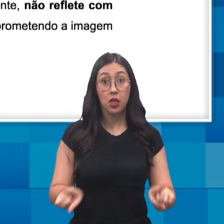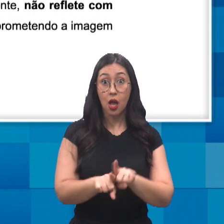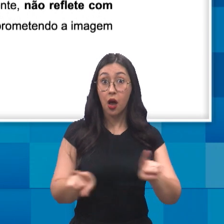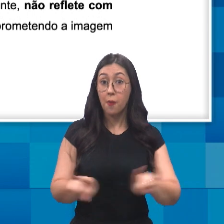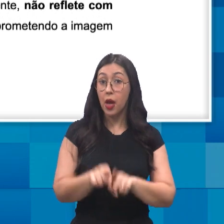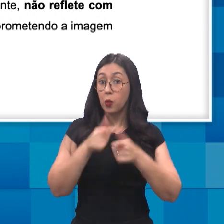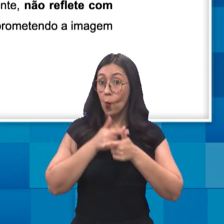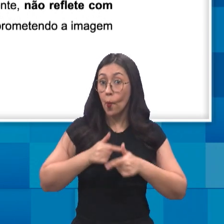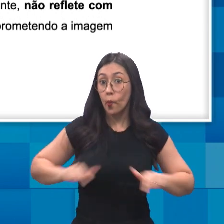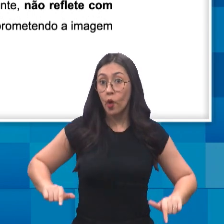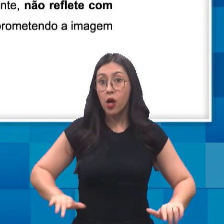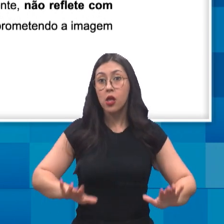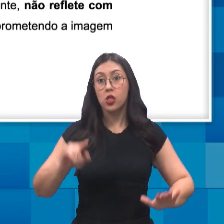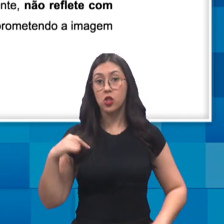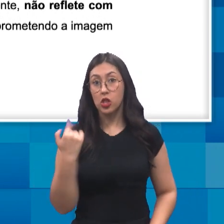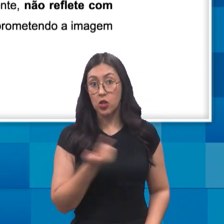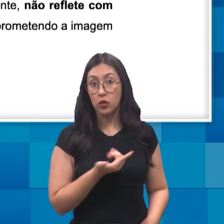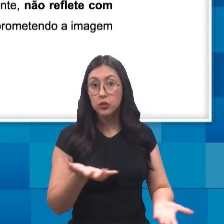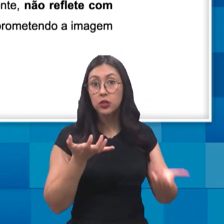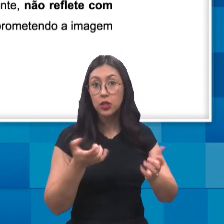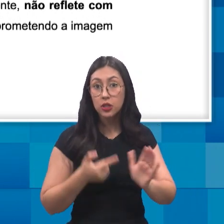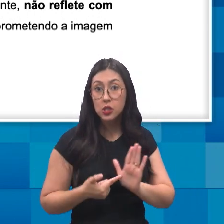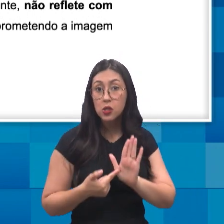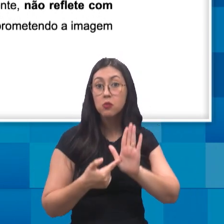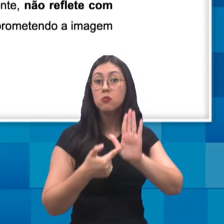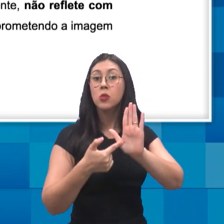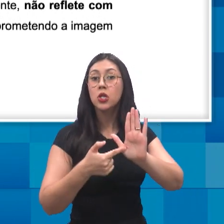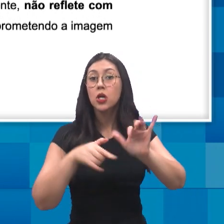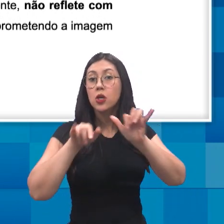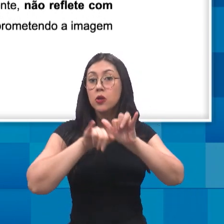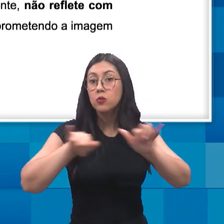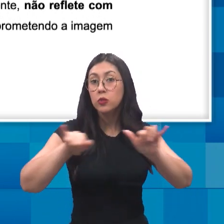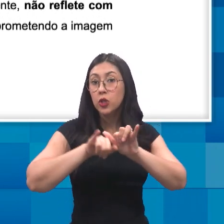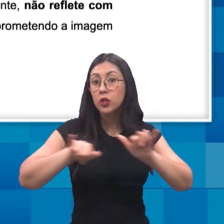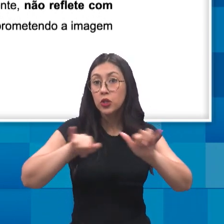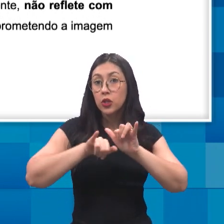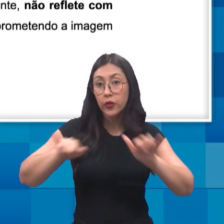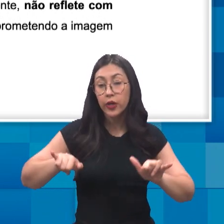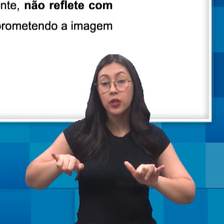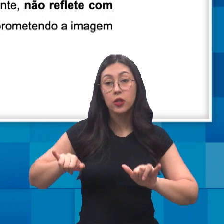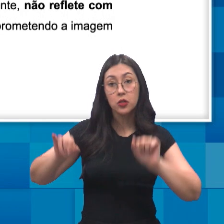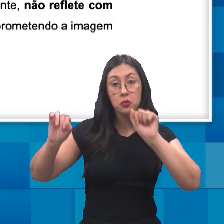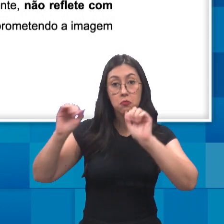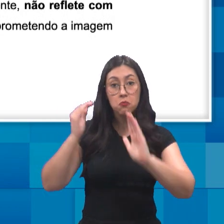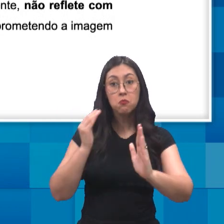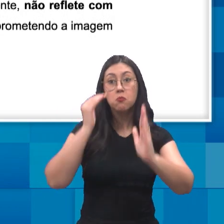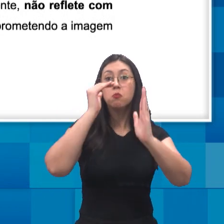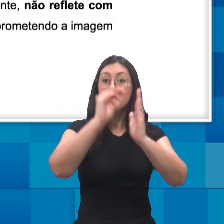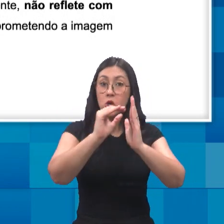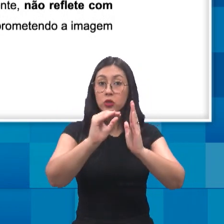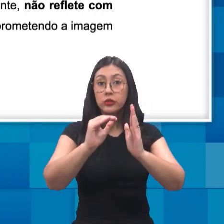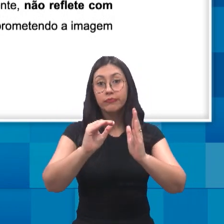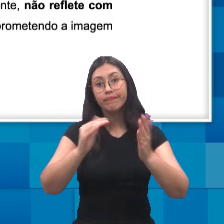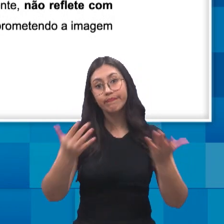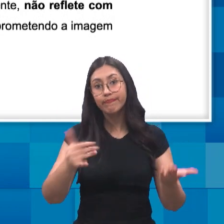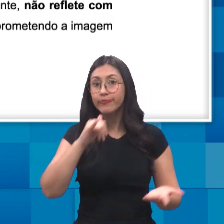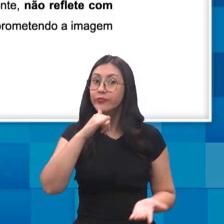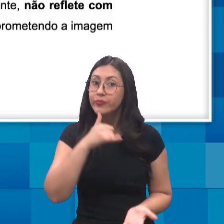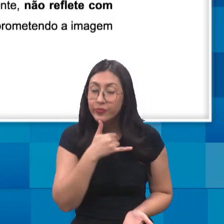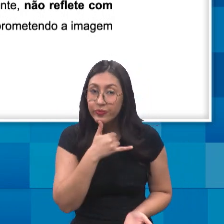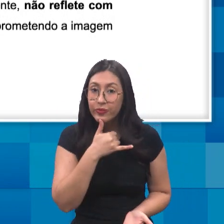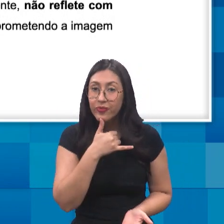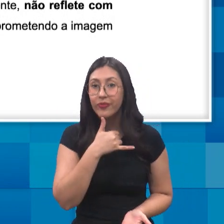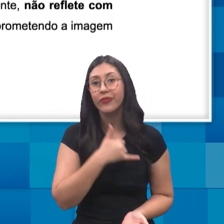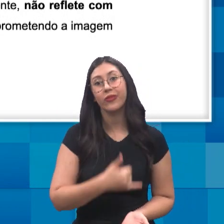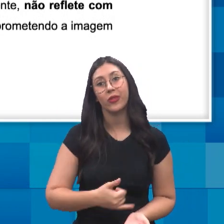meio desta apresentar notificação formal acerca da referida matéria, a qual infelizmente não reflete com